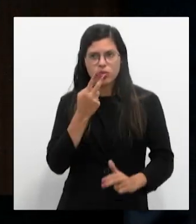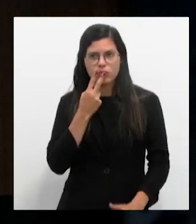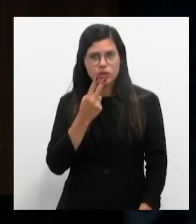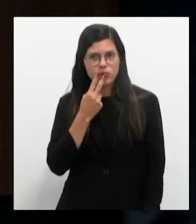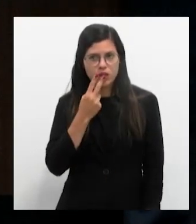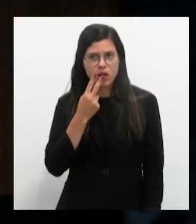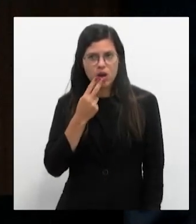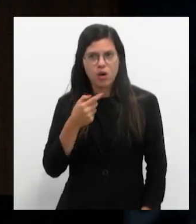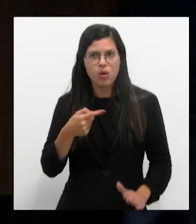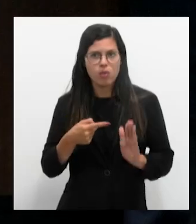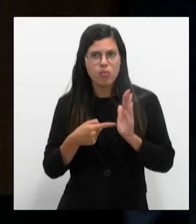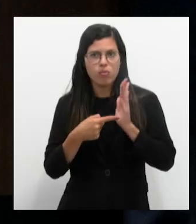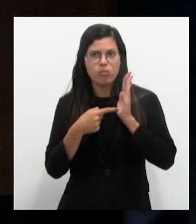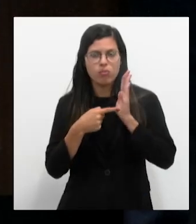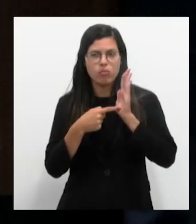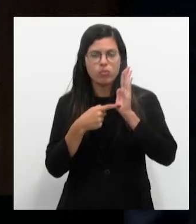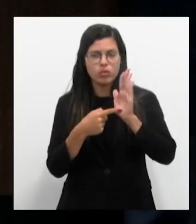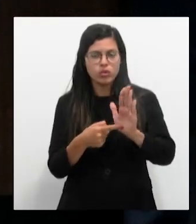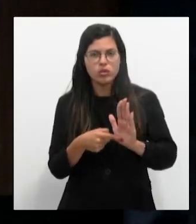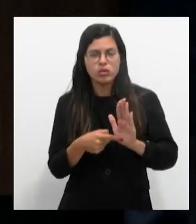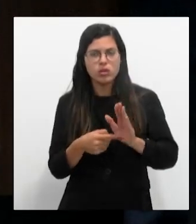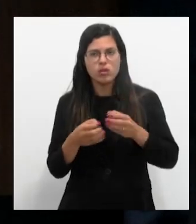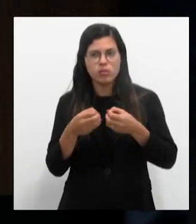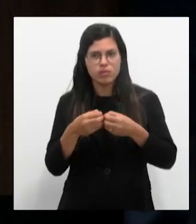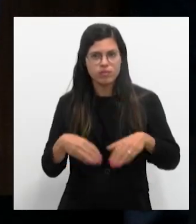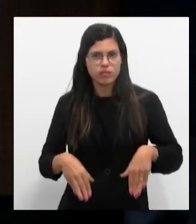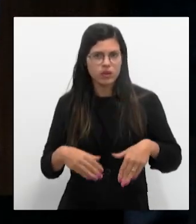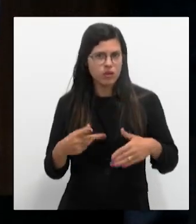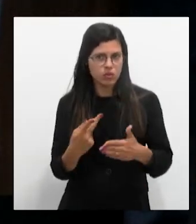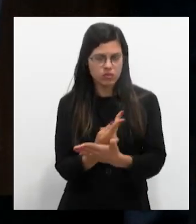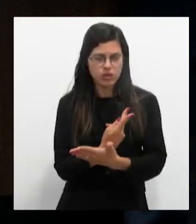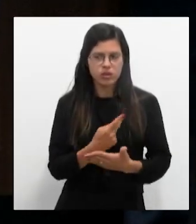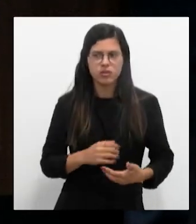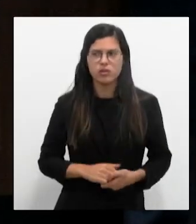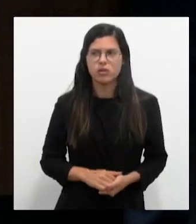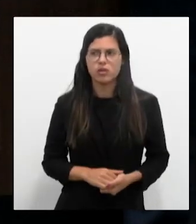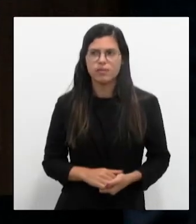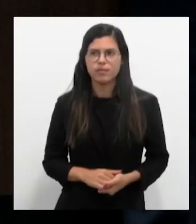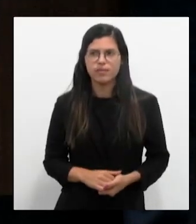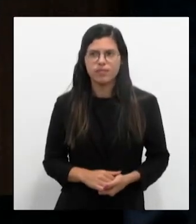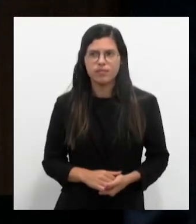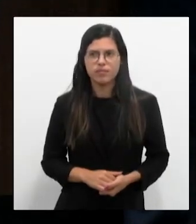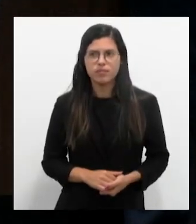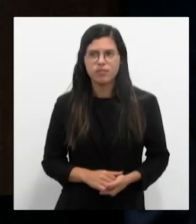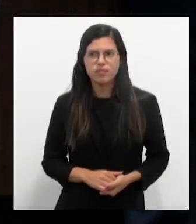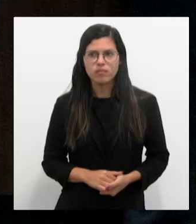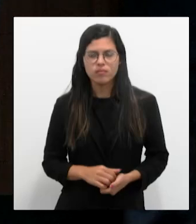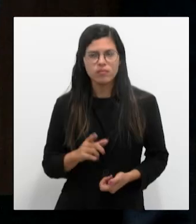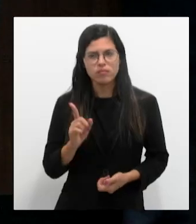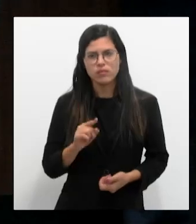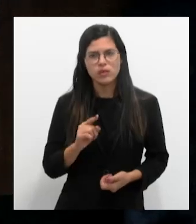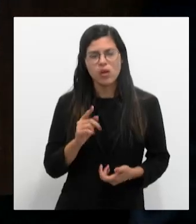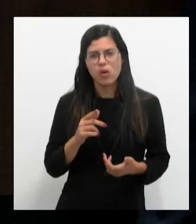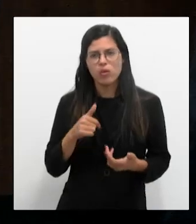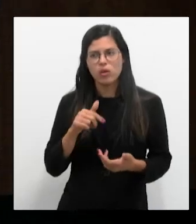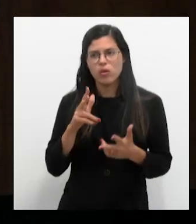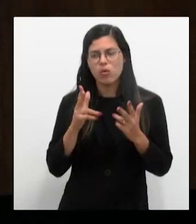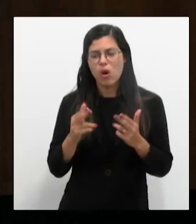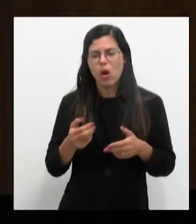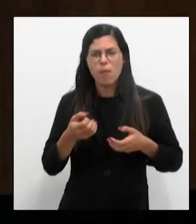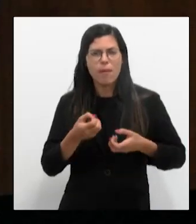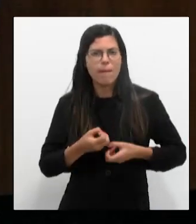os danos tão maléficos que isso causa. Não como uma poesia, como um conto